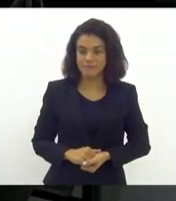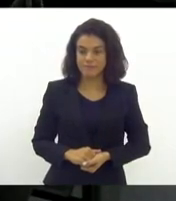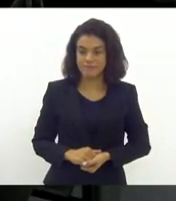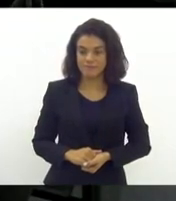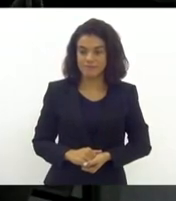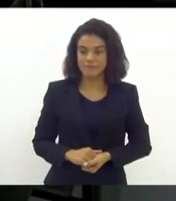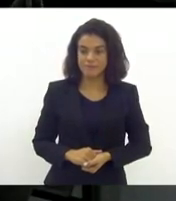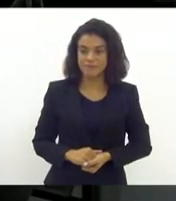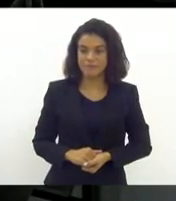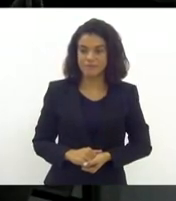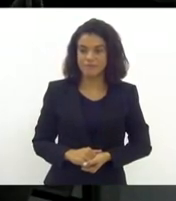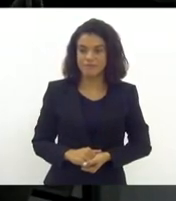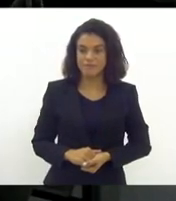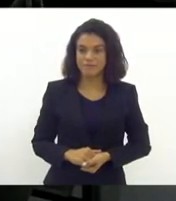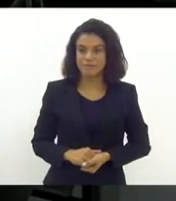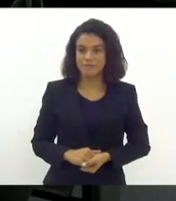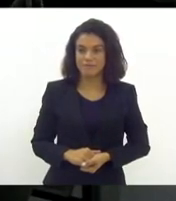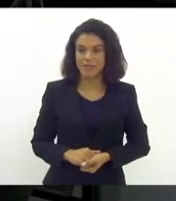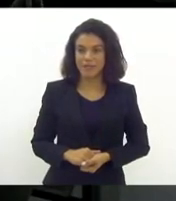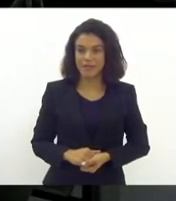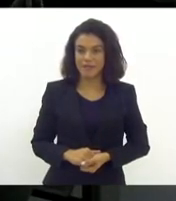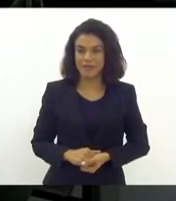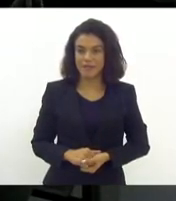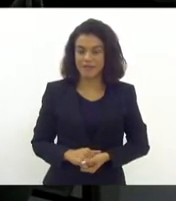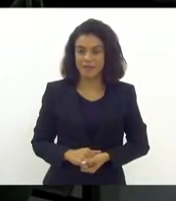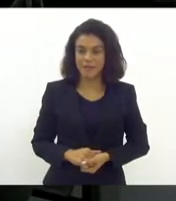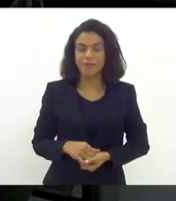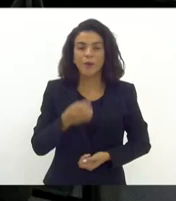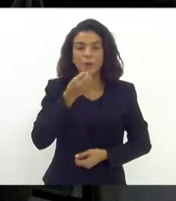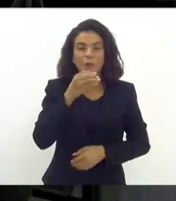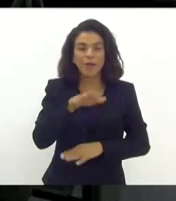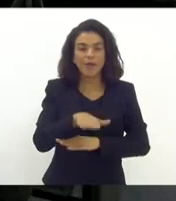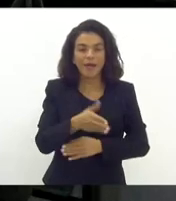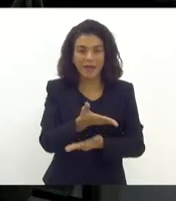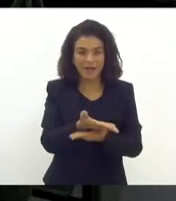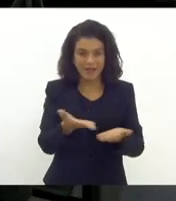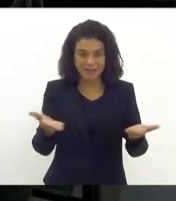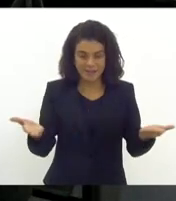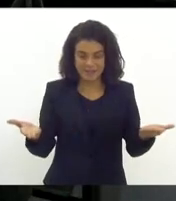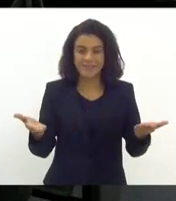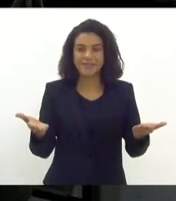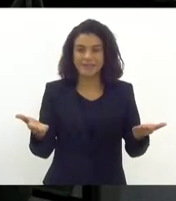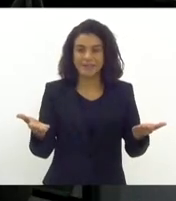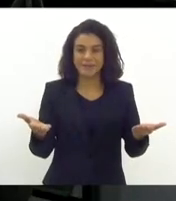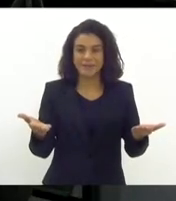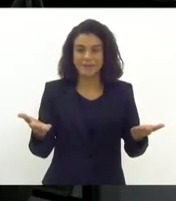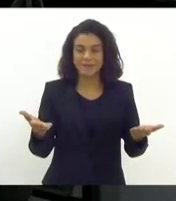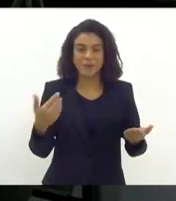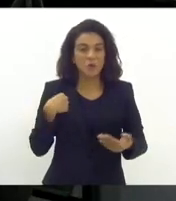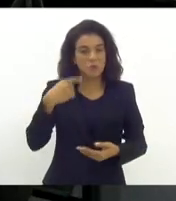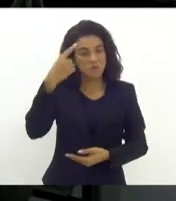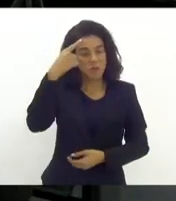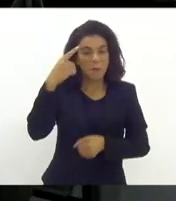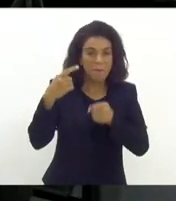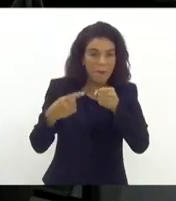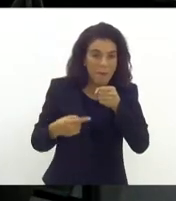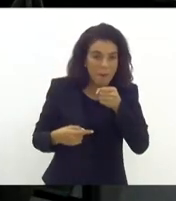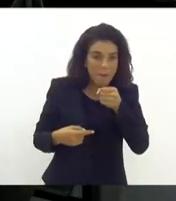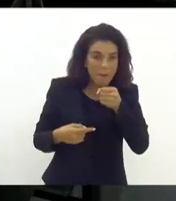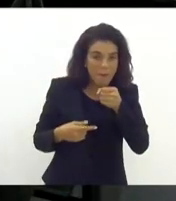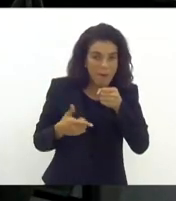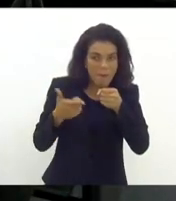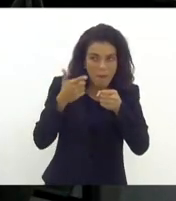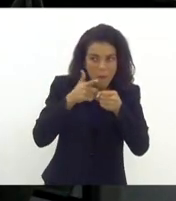pronto ficamos mais próximo Boa tarde a todos microfone tá funcionando deputada